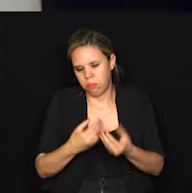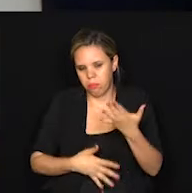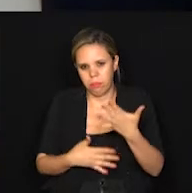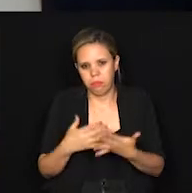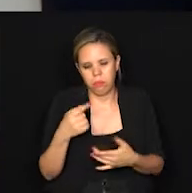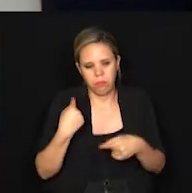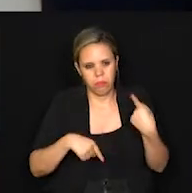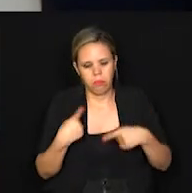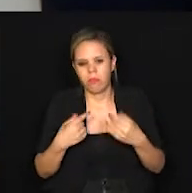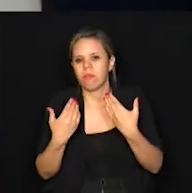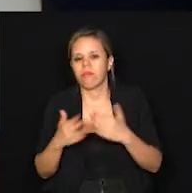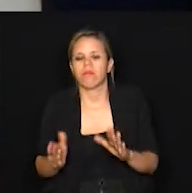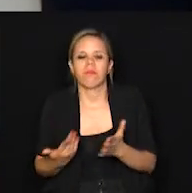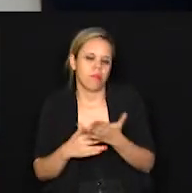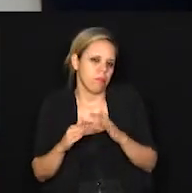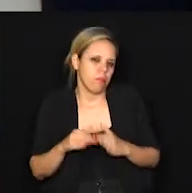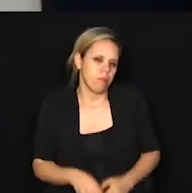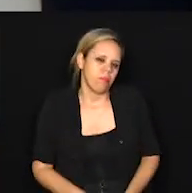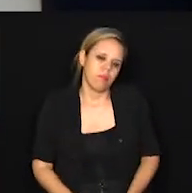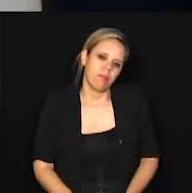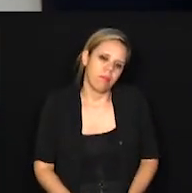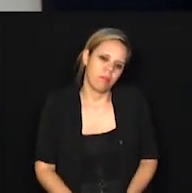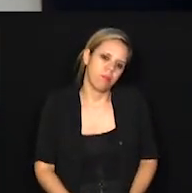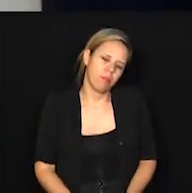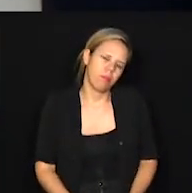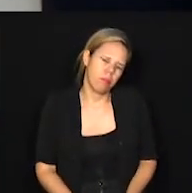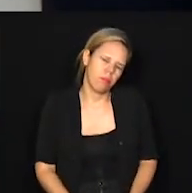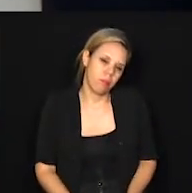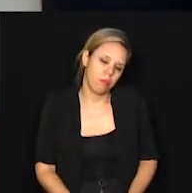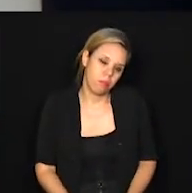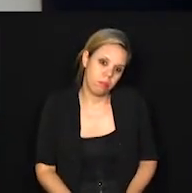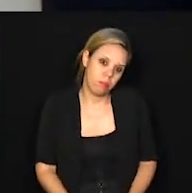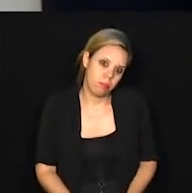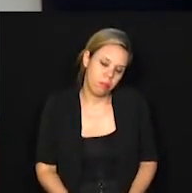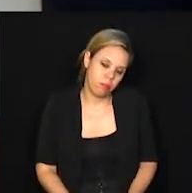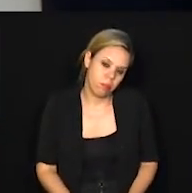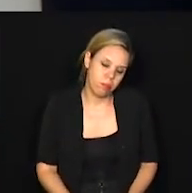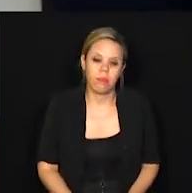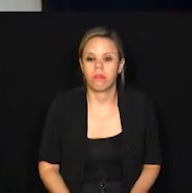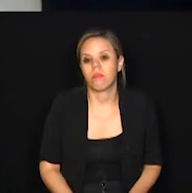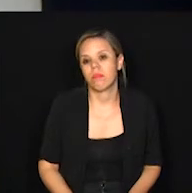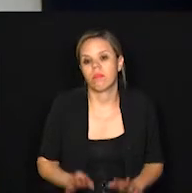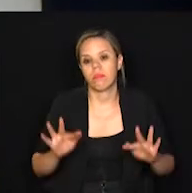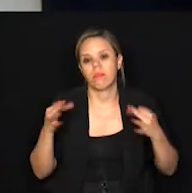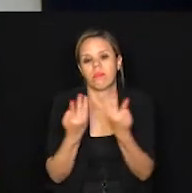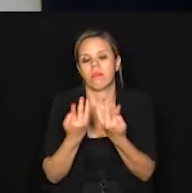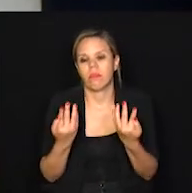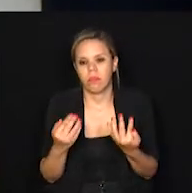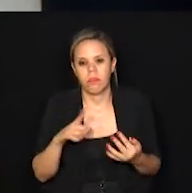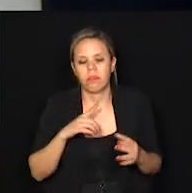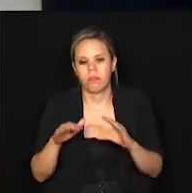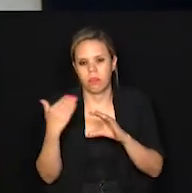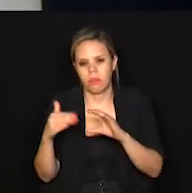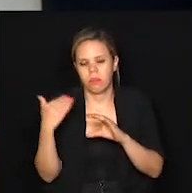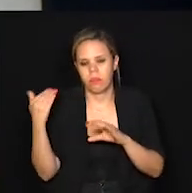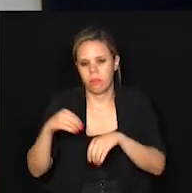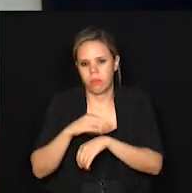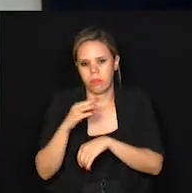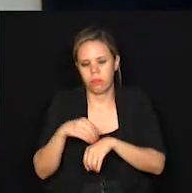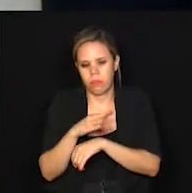e profissionais da educação se contaminem e desenvolvam a forma mais grave da doença? Né, eu acho